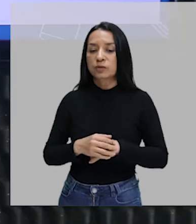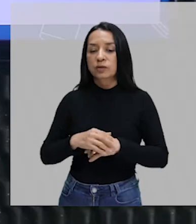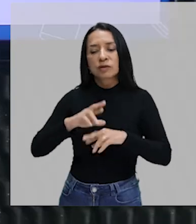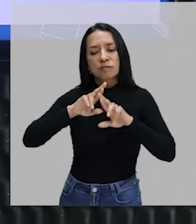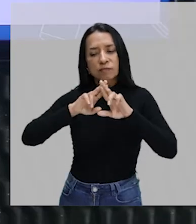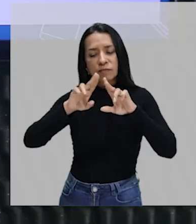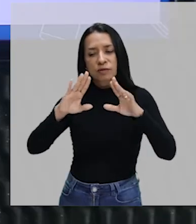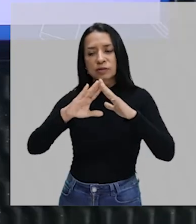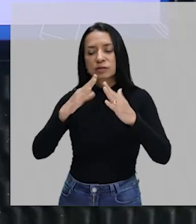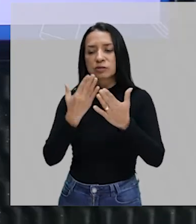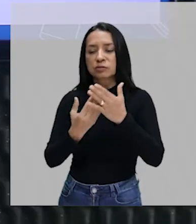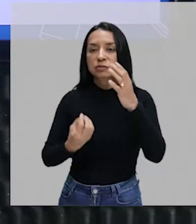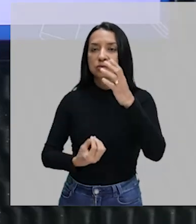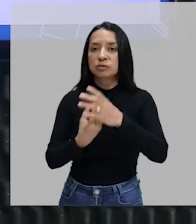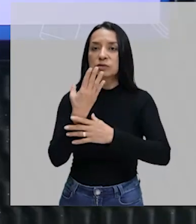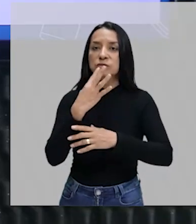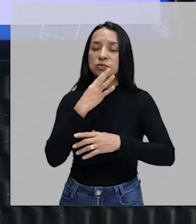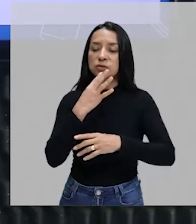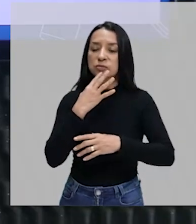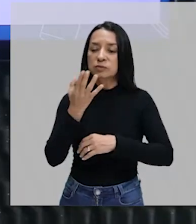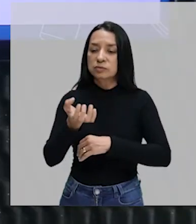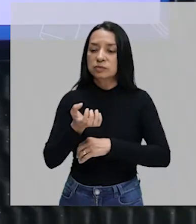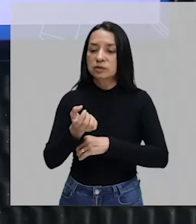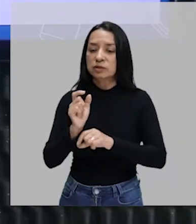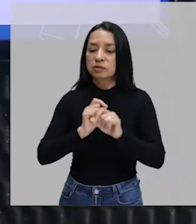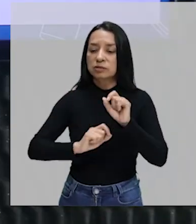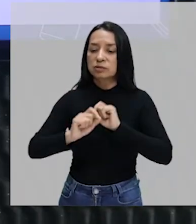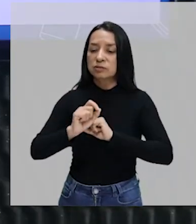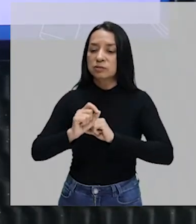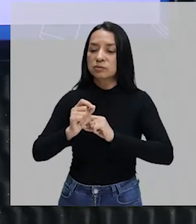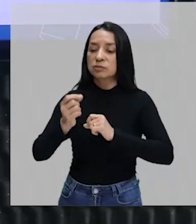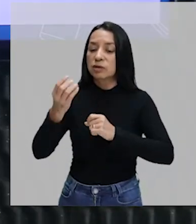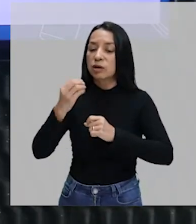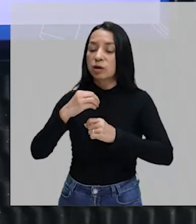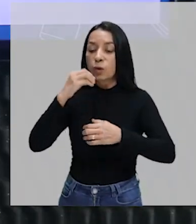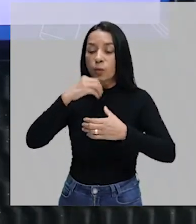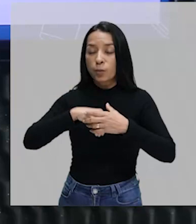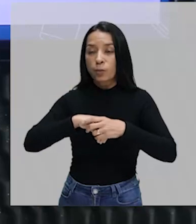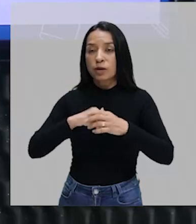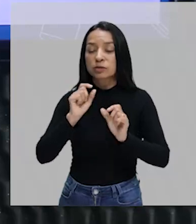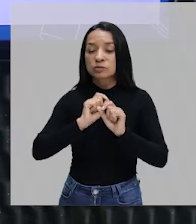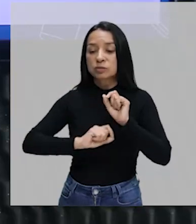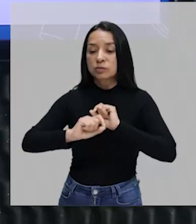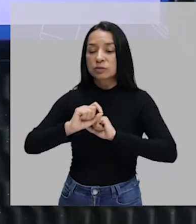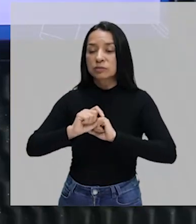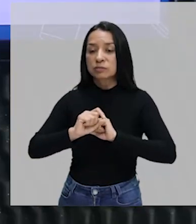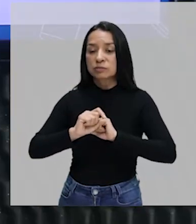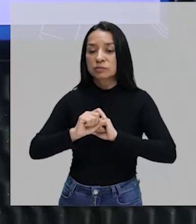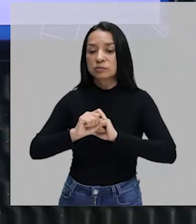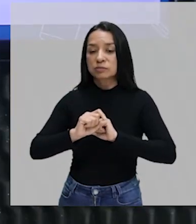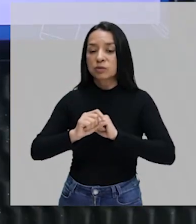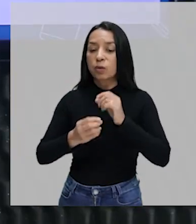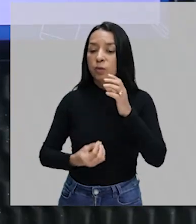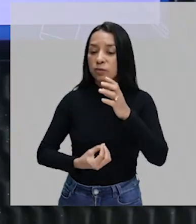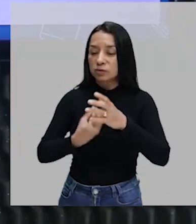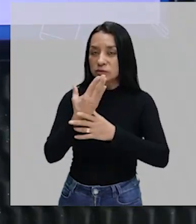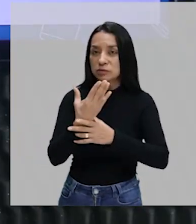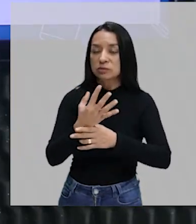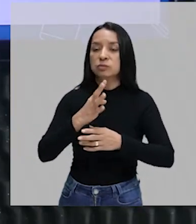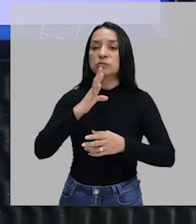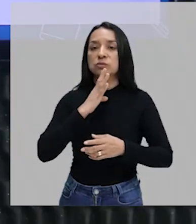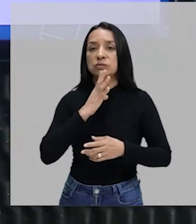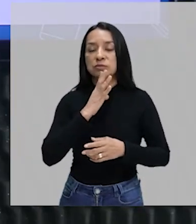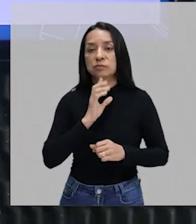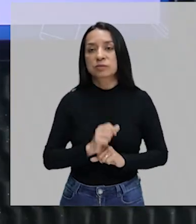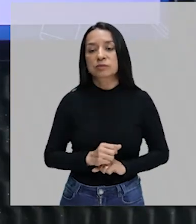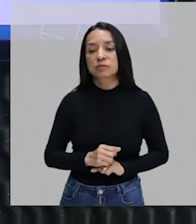escolas de origem do conhecimento, mas eu quero que você guarde com você isso. Trata-se de origem do conhecimento,